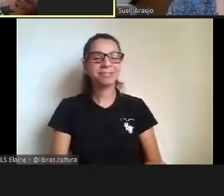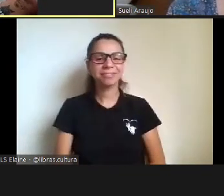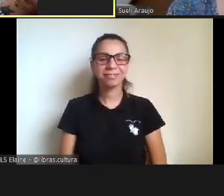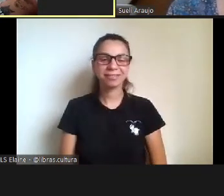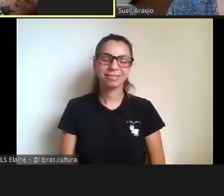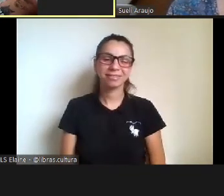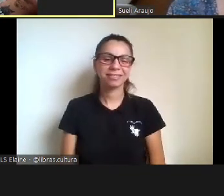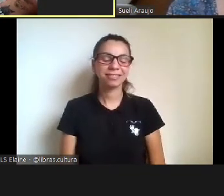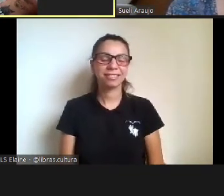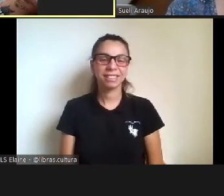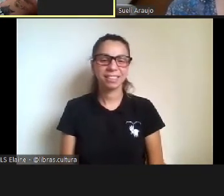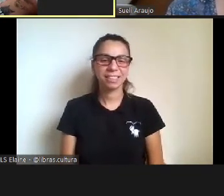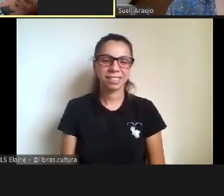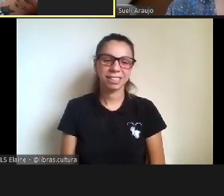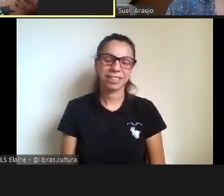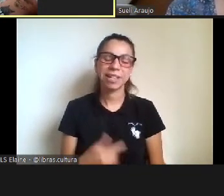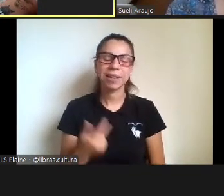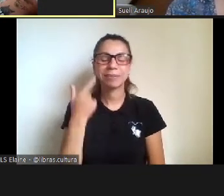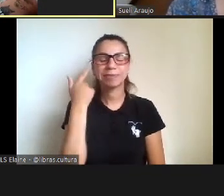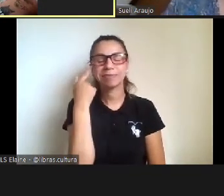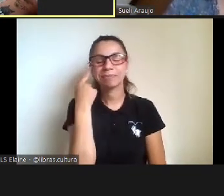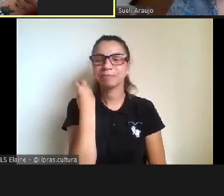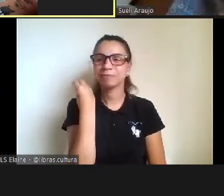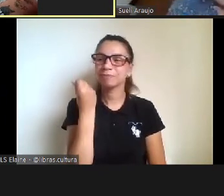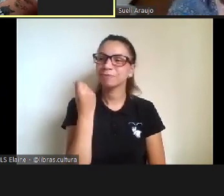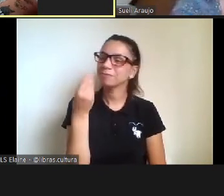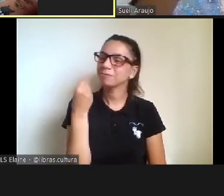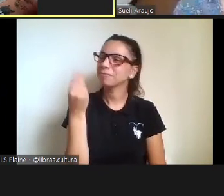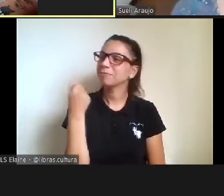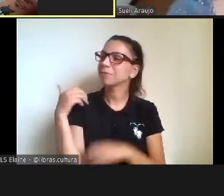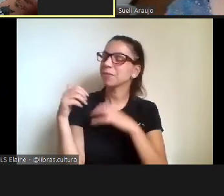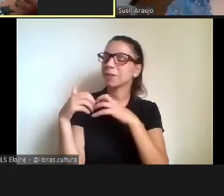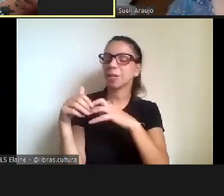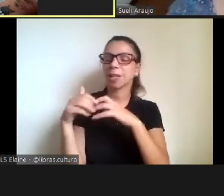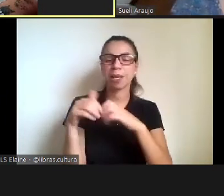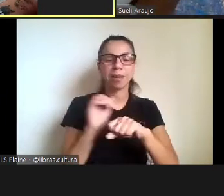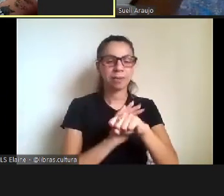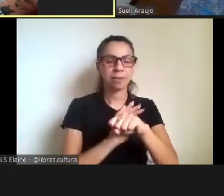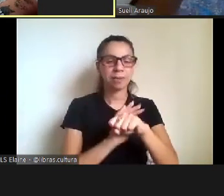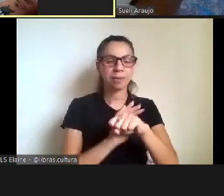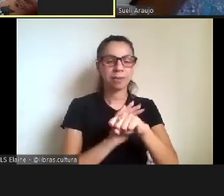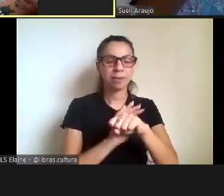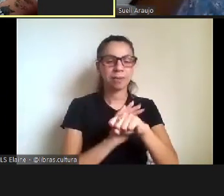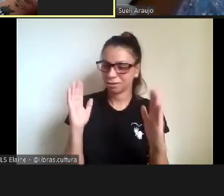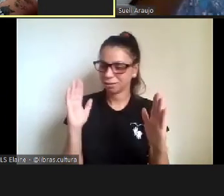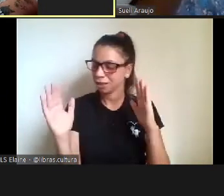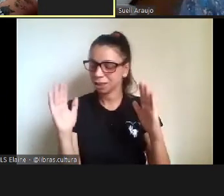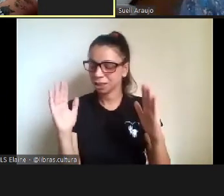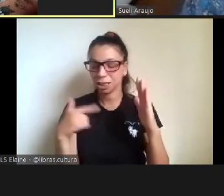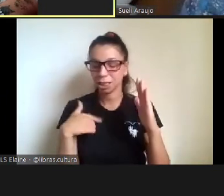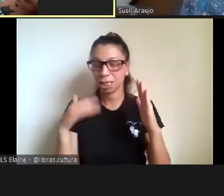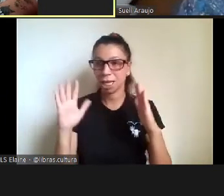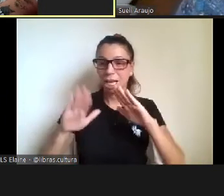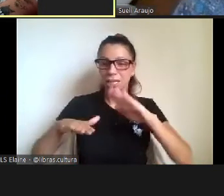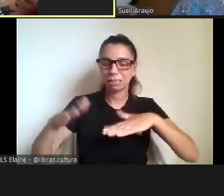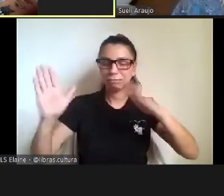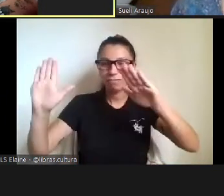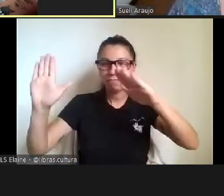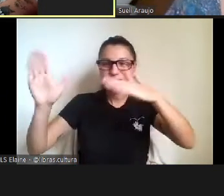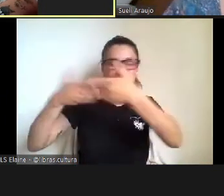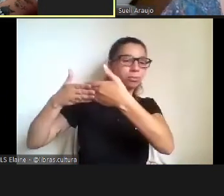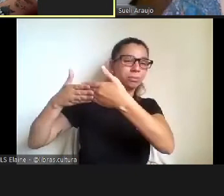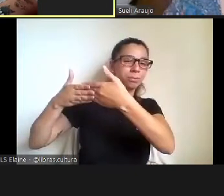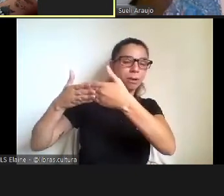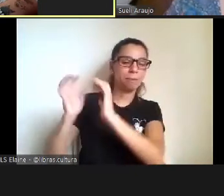Eu fico pensando assim que esse momento pandêmico, para mim, me bloqueou a princípio.